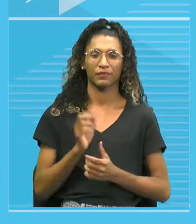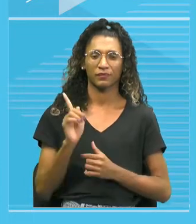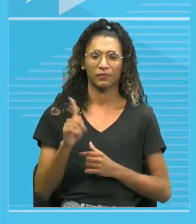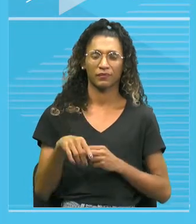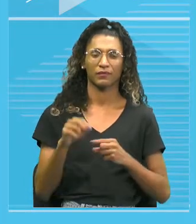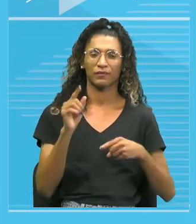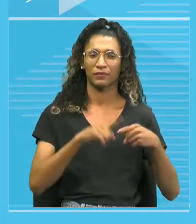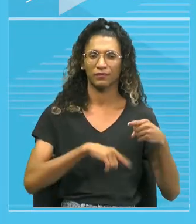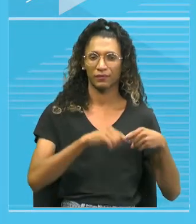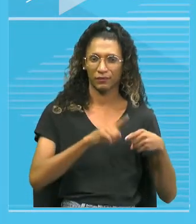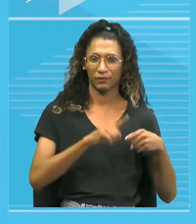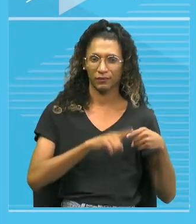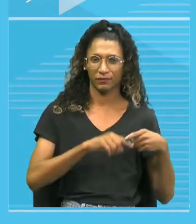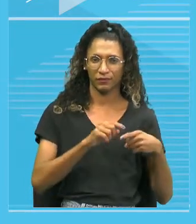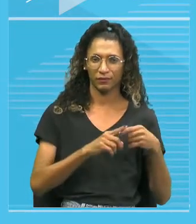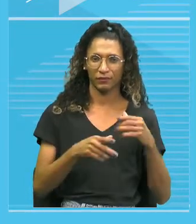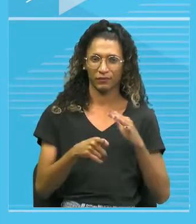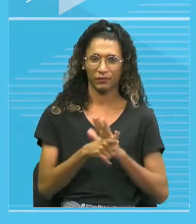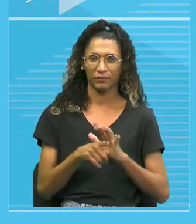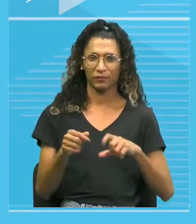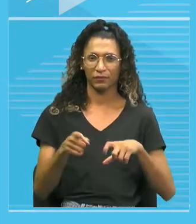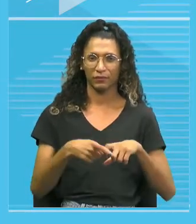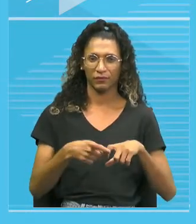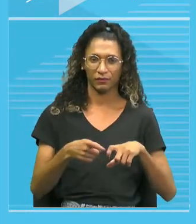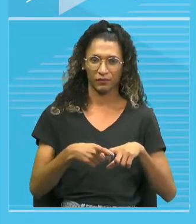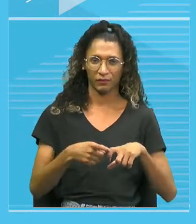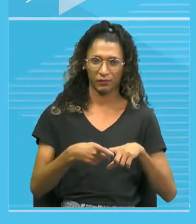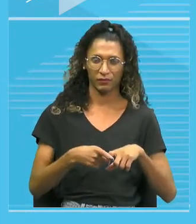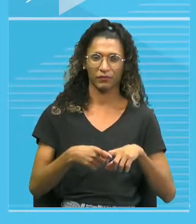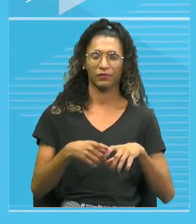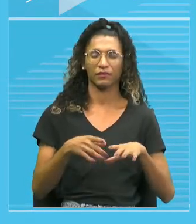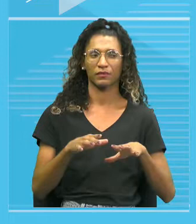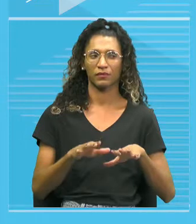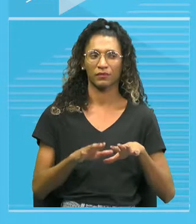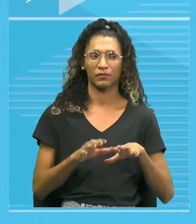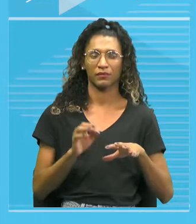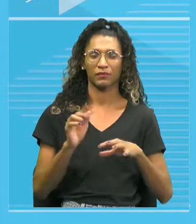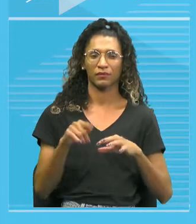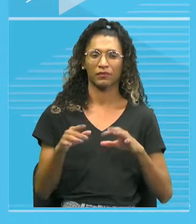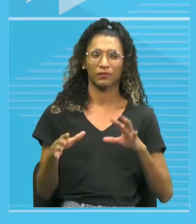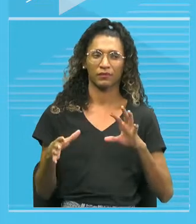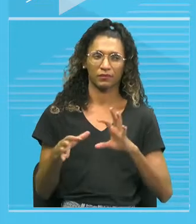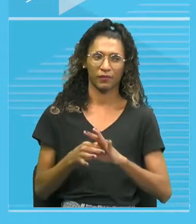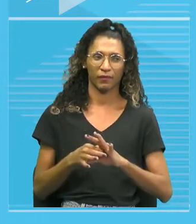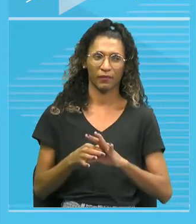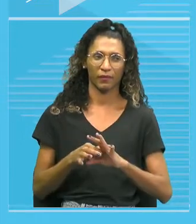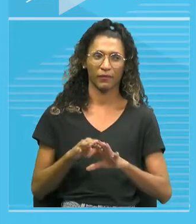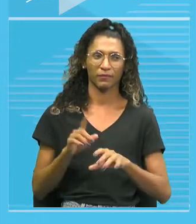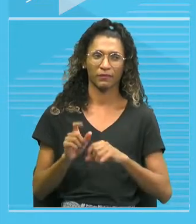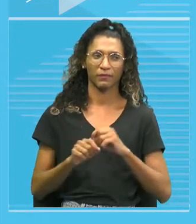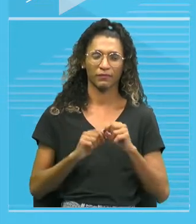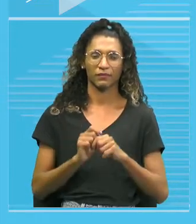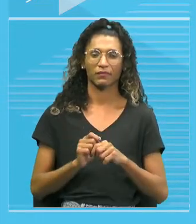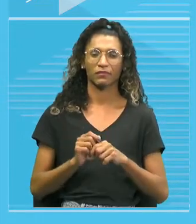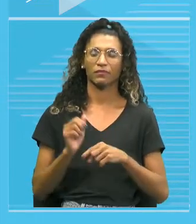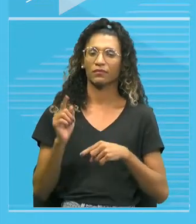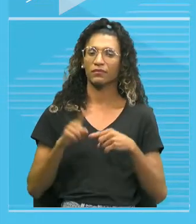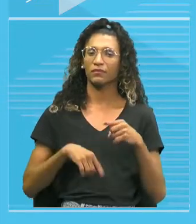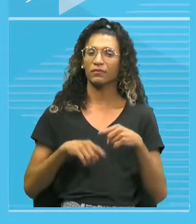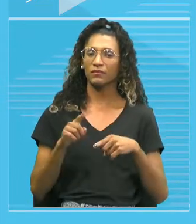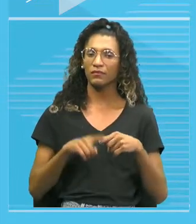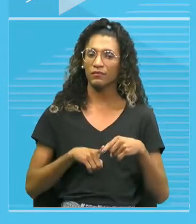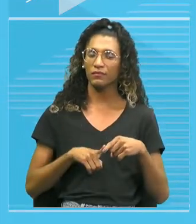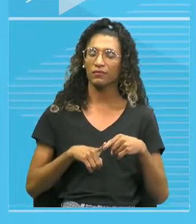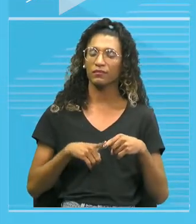aparelho de medicina nuclear ligado, que é o PET, né? Ligado a um aparelho de